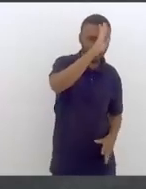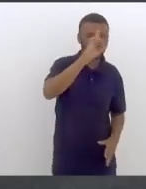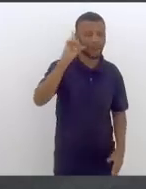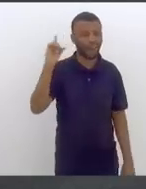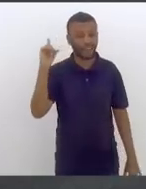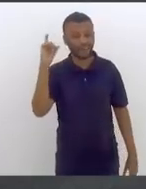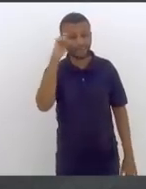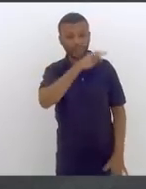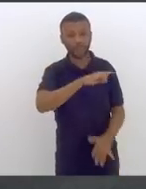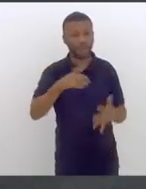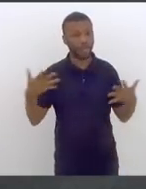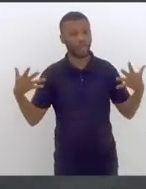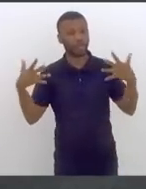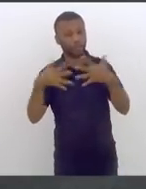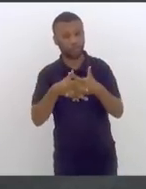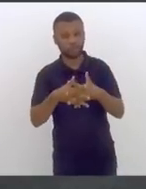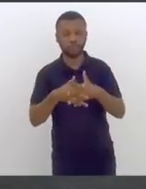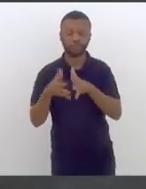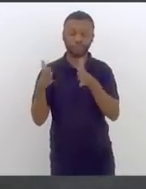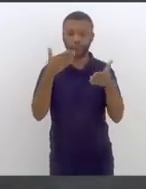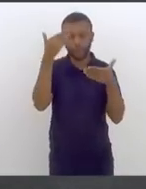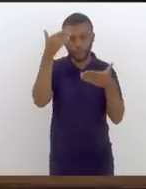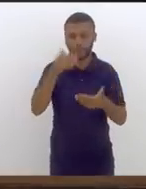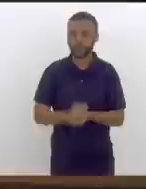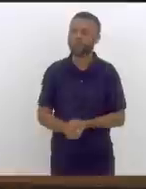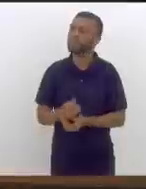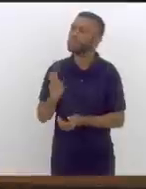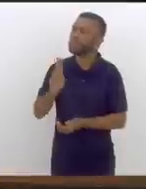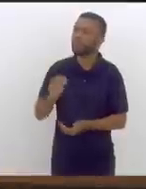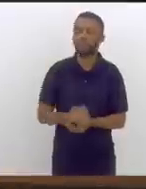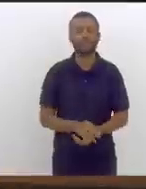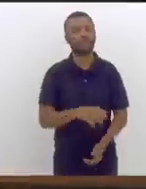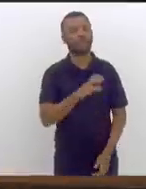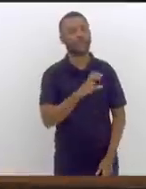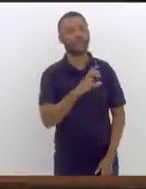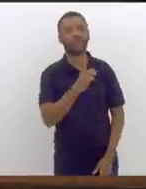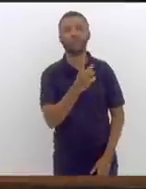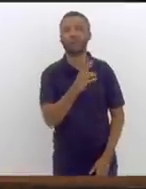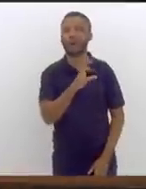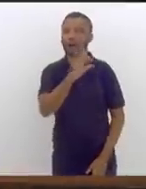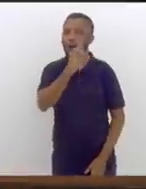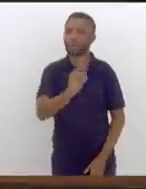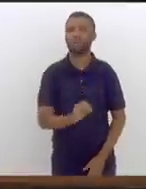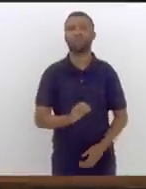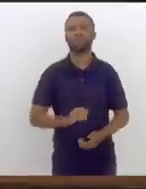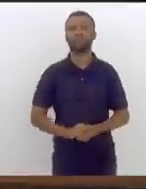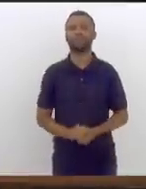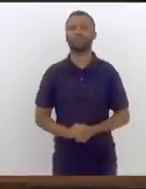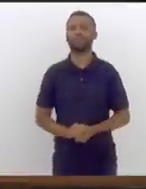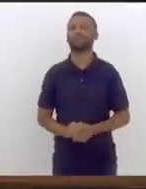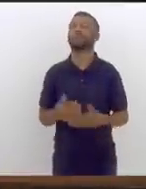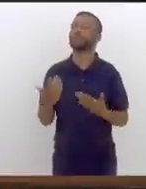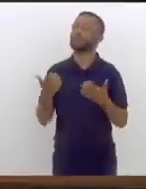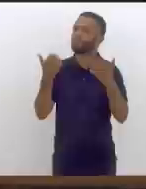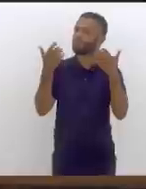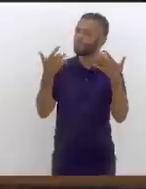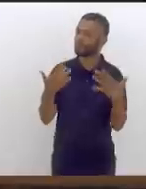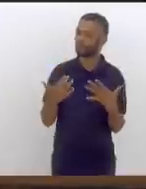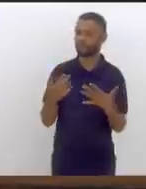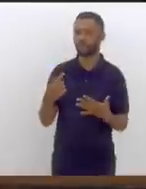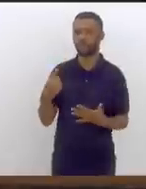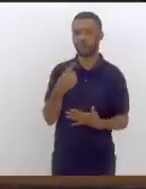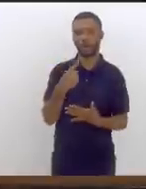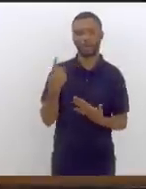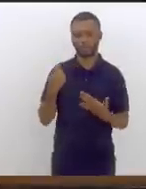difícil muito obrigado Eduardo seu Eduardo conforme eu disse nós que